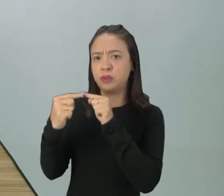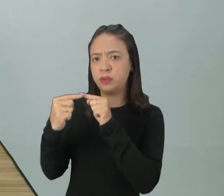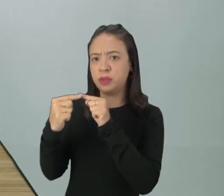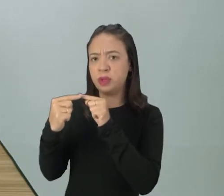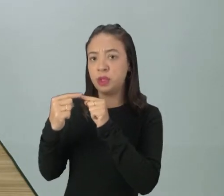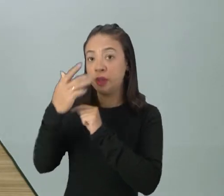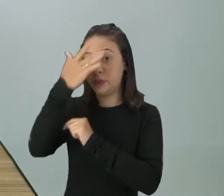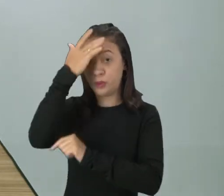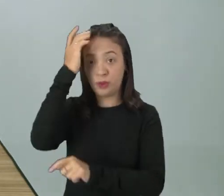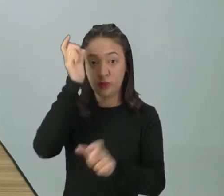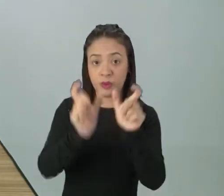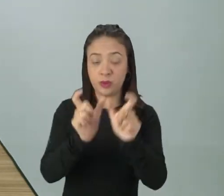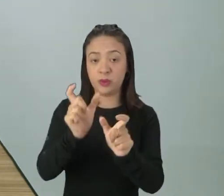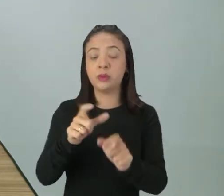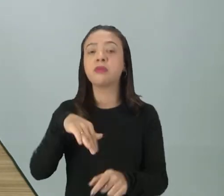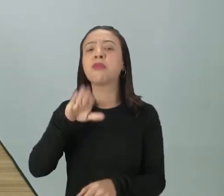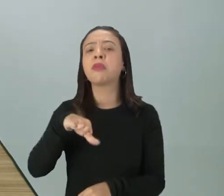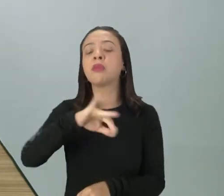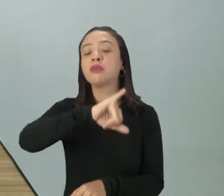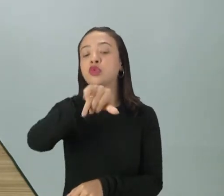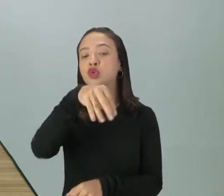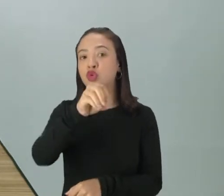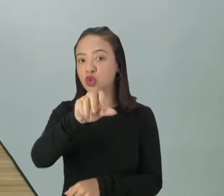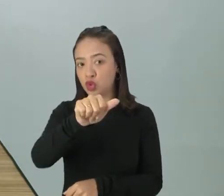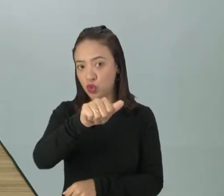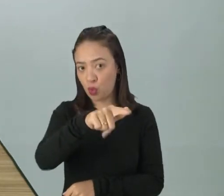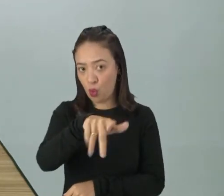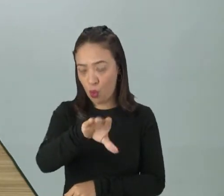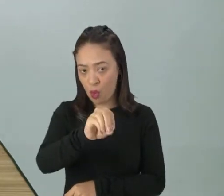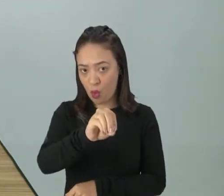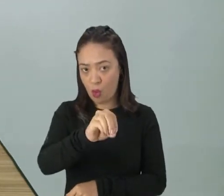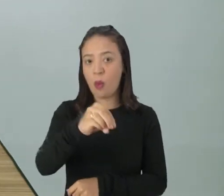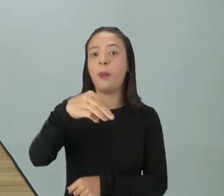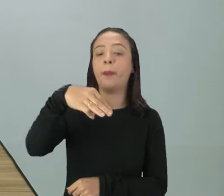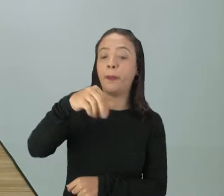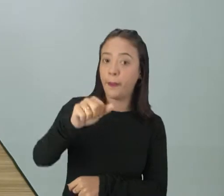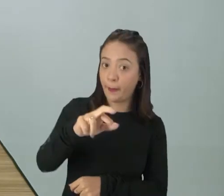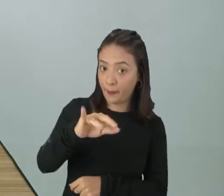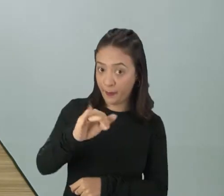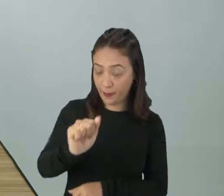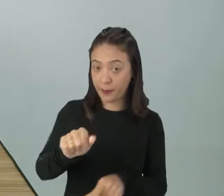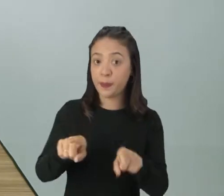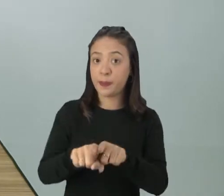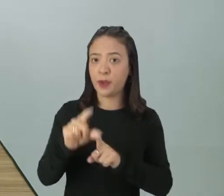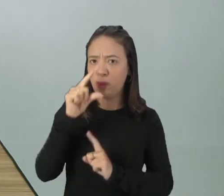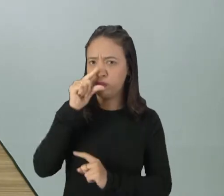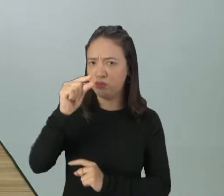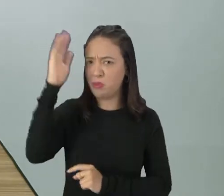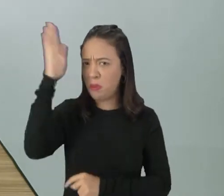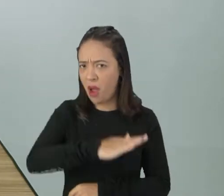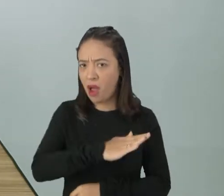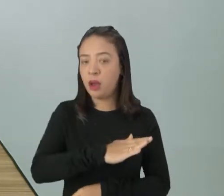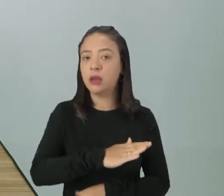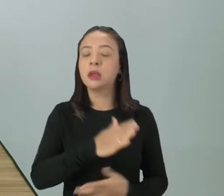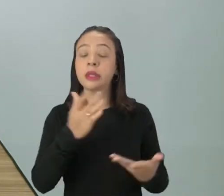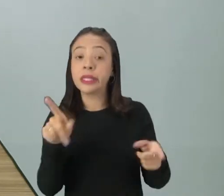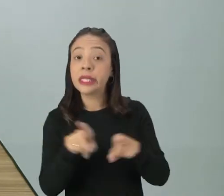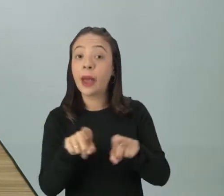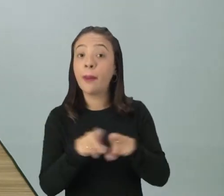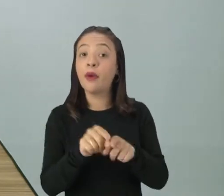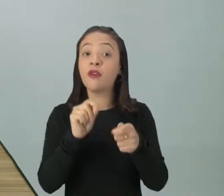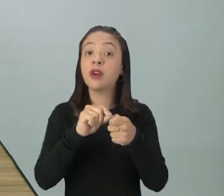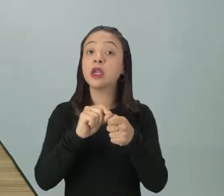acabou de ver. João, Maria e a bruxa má. As suas ações, o que eles fizeram